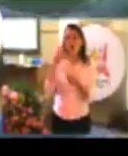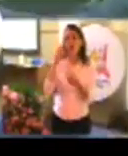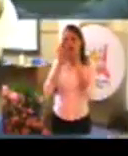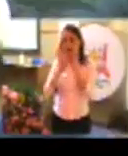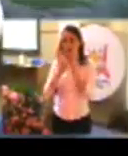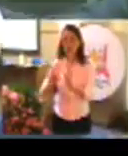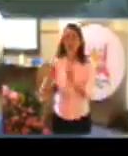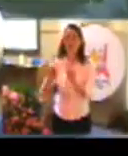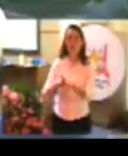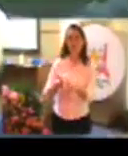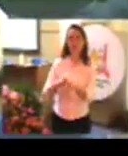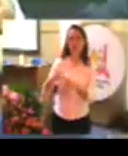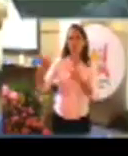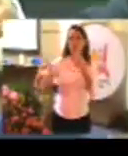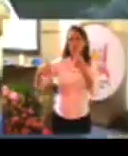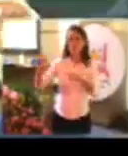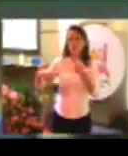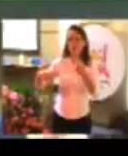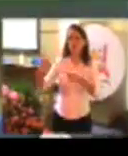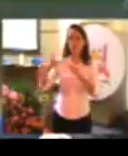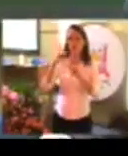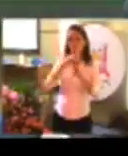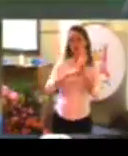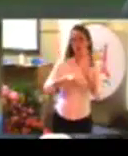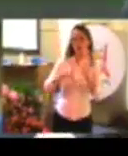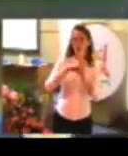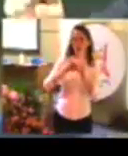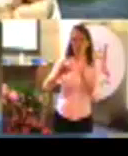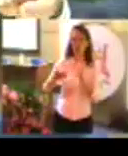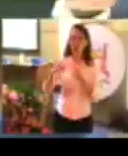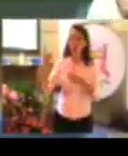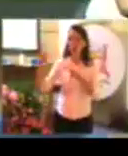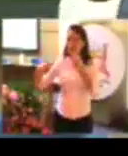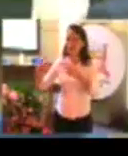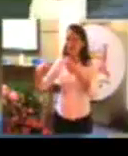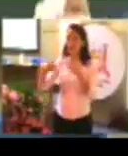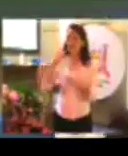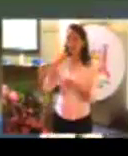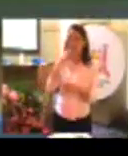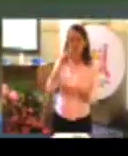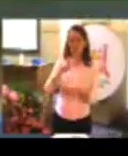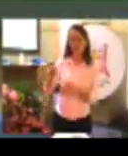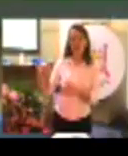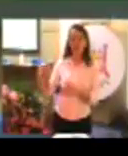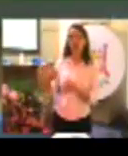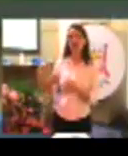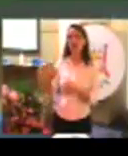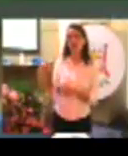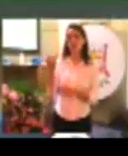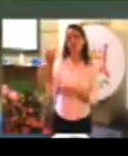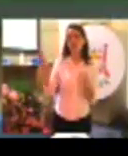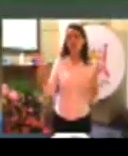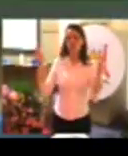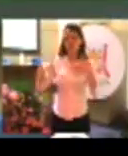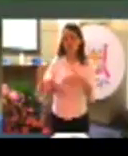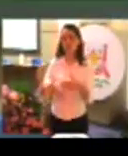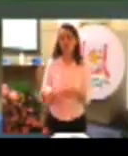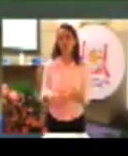ouvir as discussões sobre os projetos de lei que vão interferir na vida de cada um dos cidadãos,